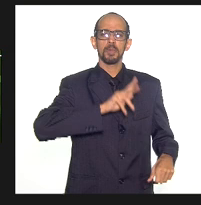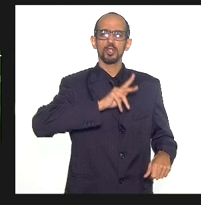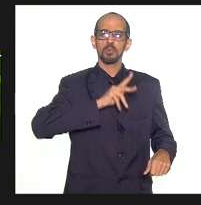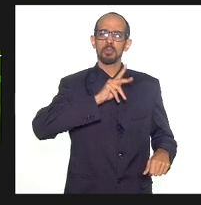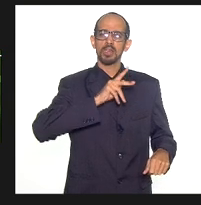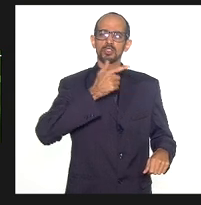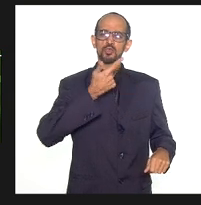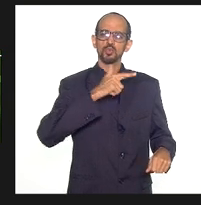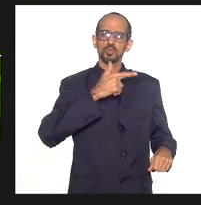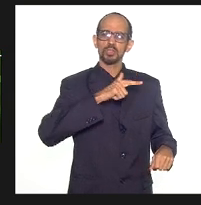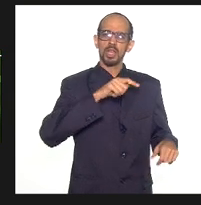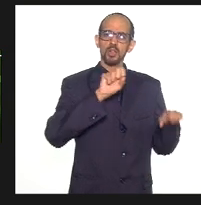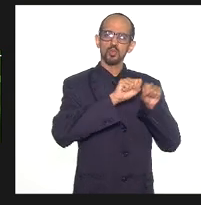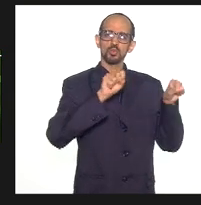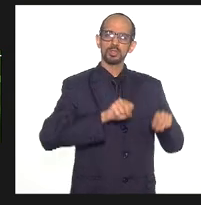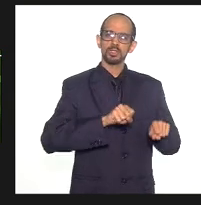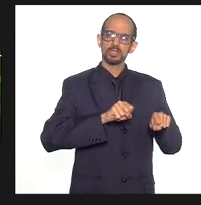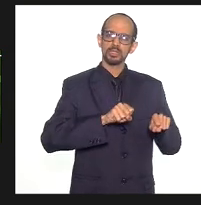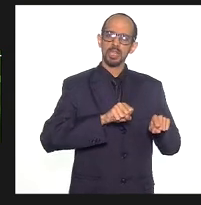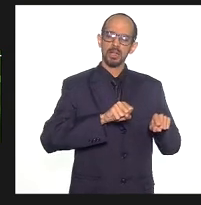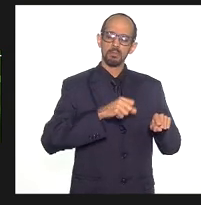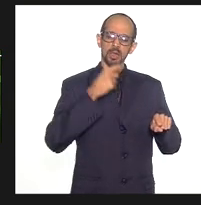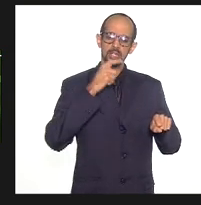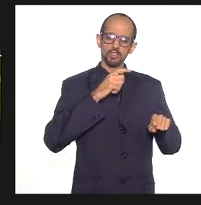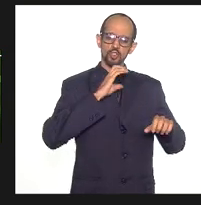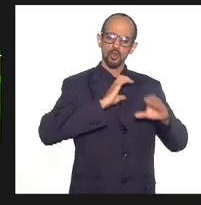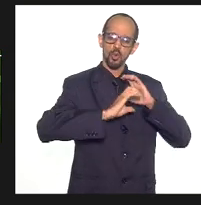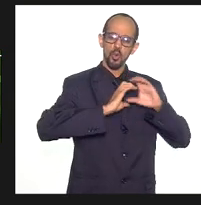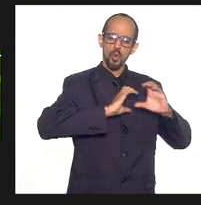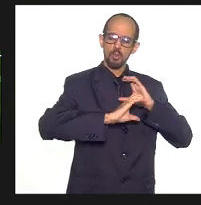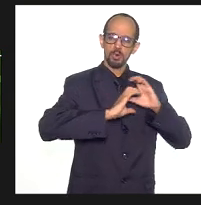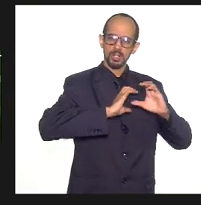um sistema de comunicação